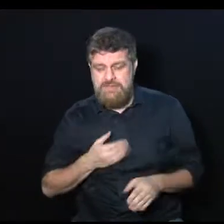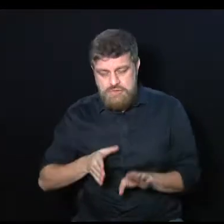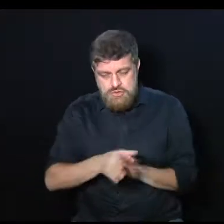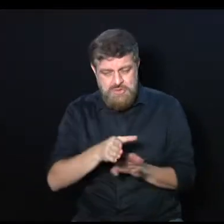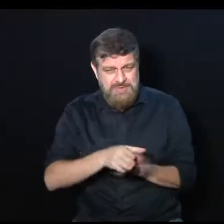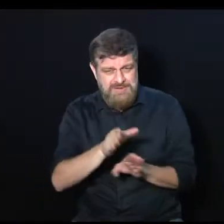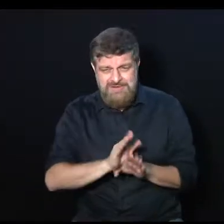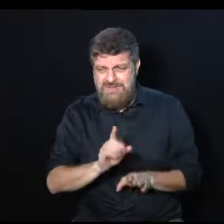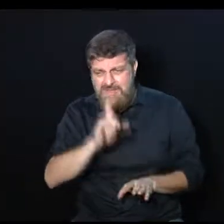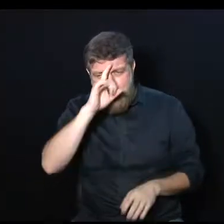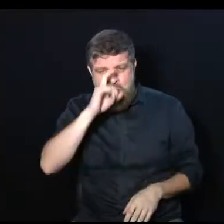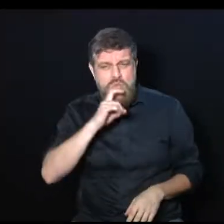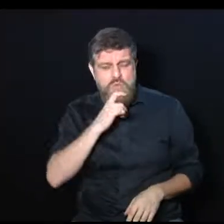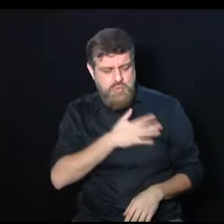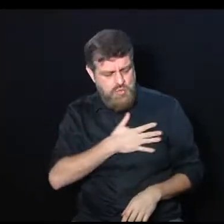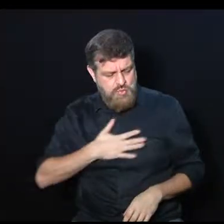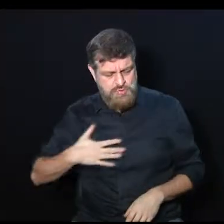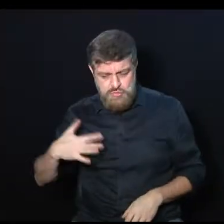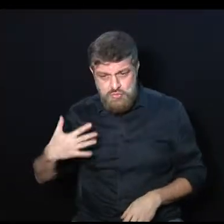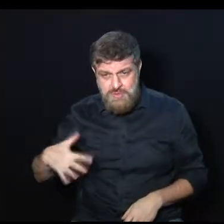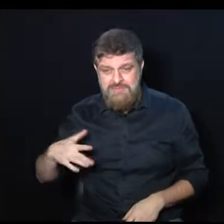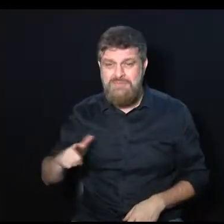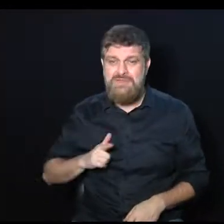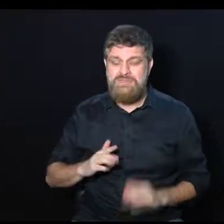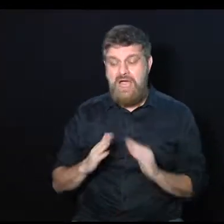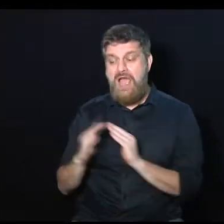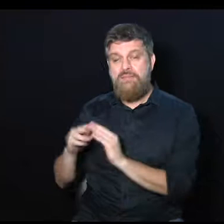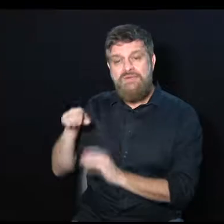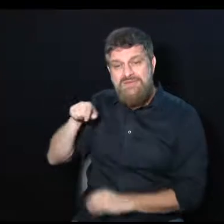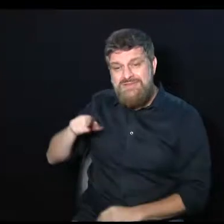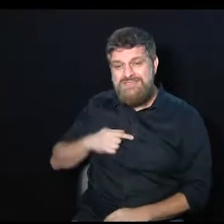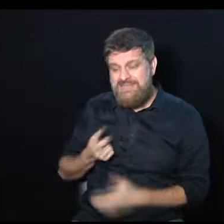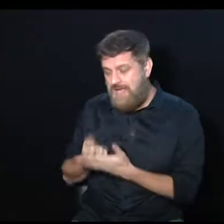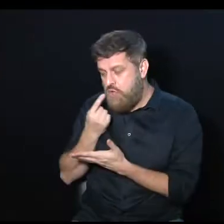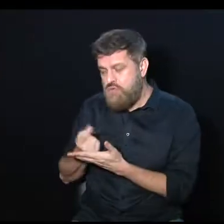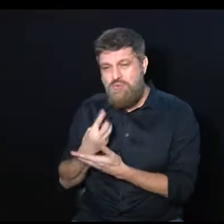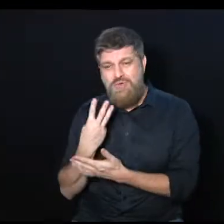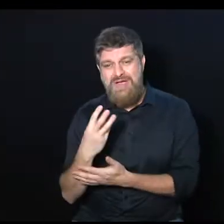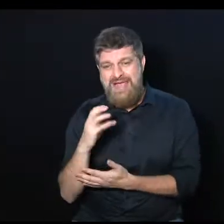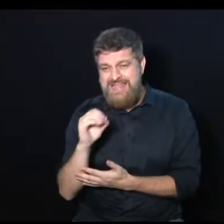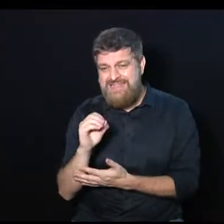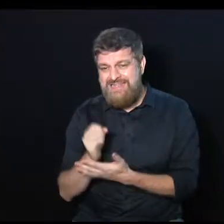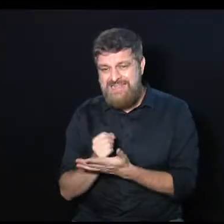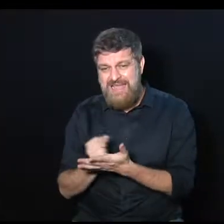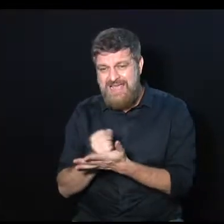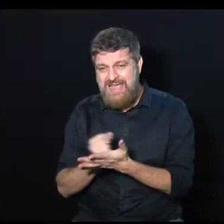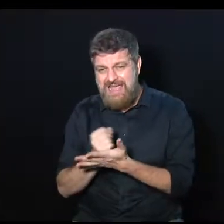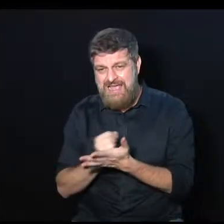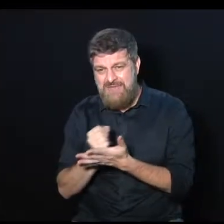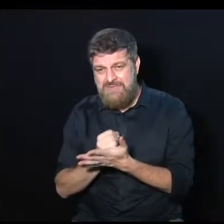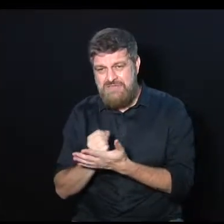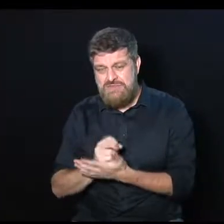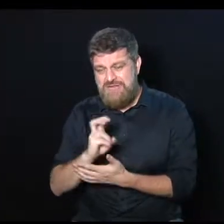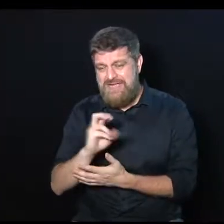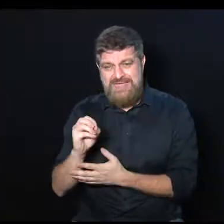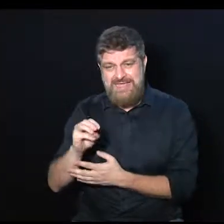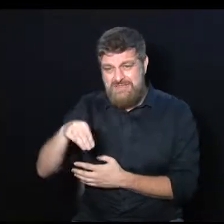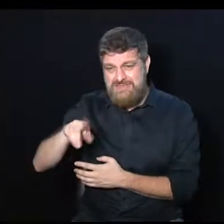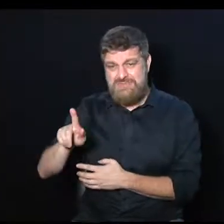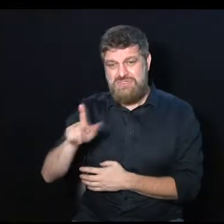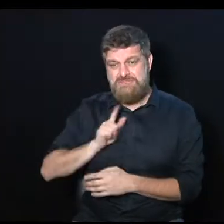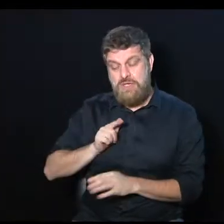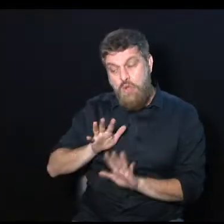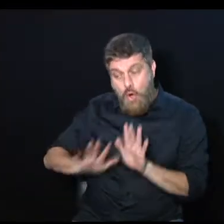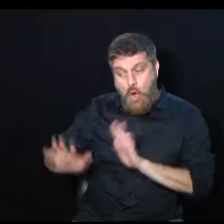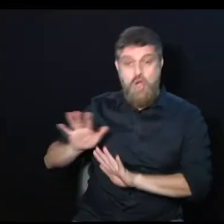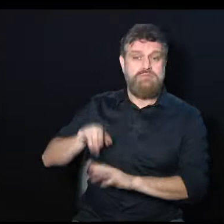não vai acontecer nada. Mas a minha vizinha tomou agora 30 comprimidos de paracetamol de 500 miligramas. Bom, aí a coisa é